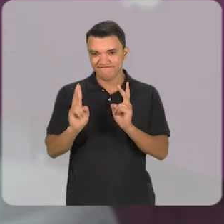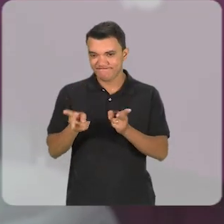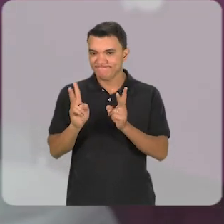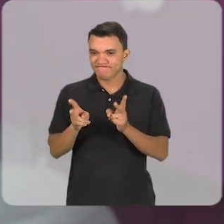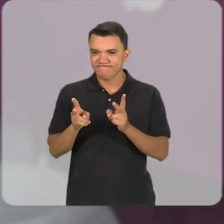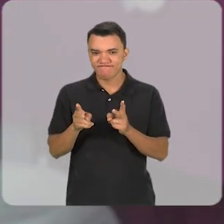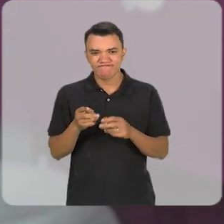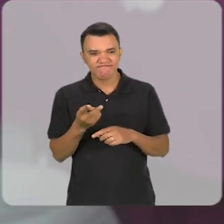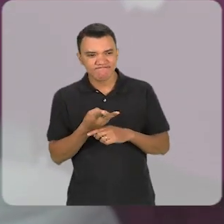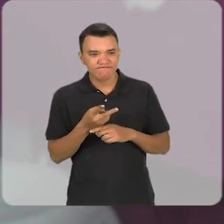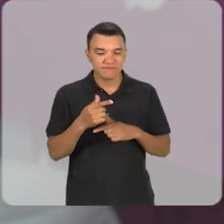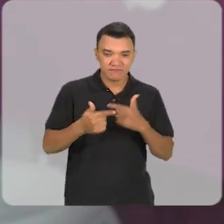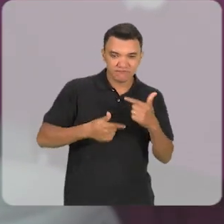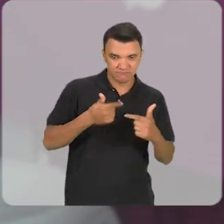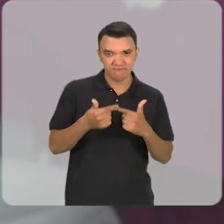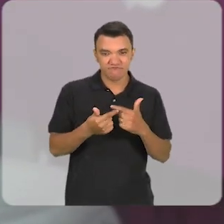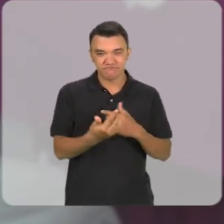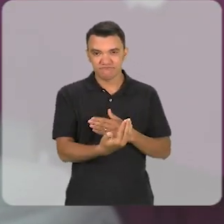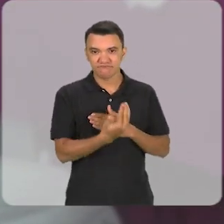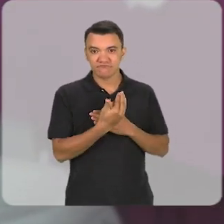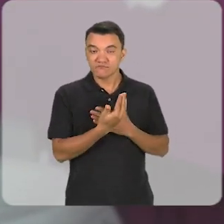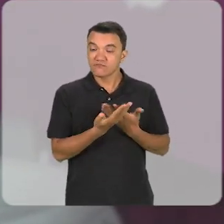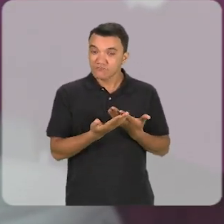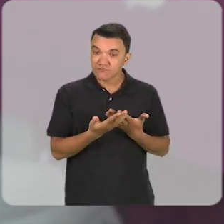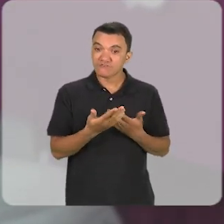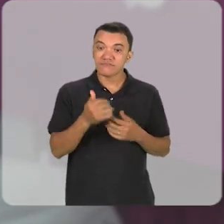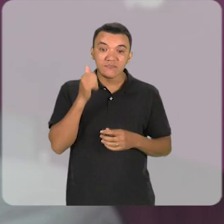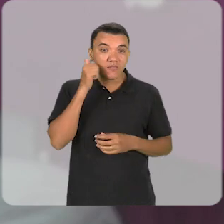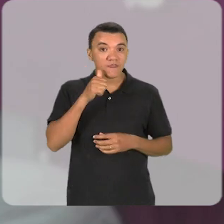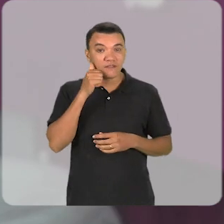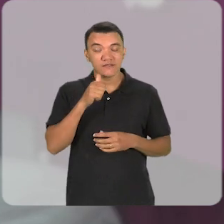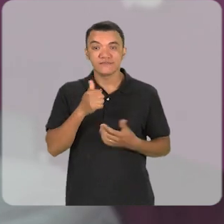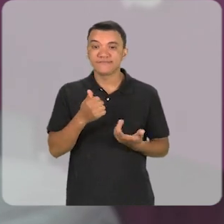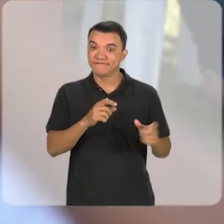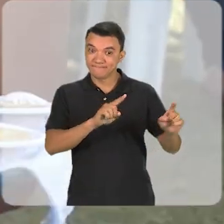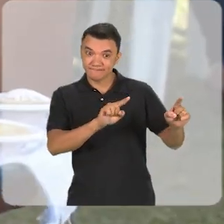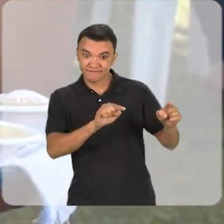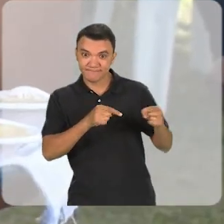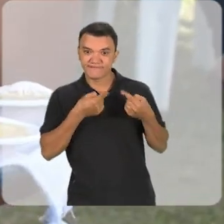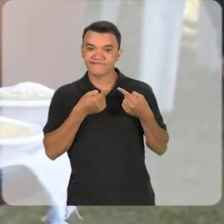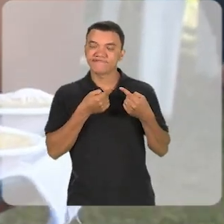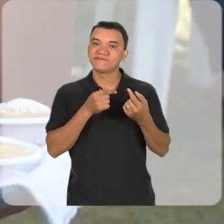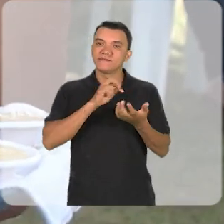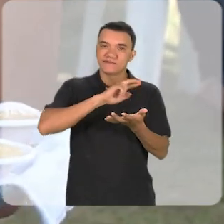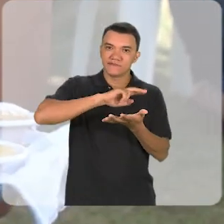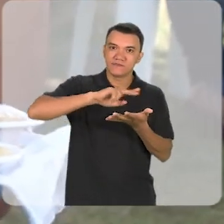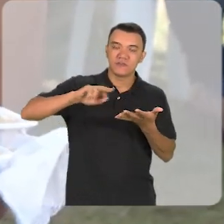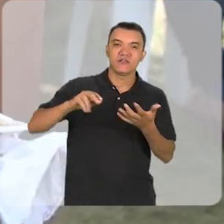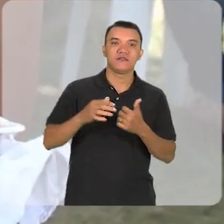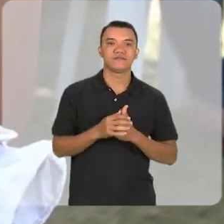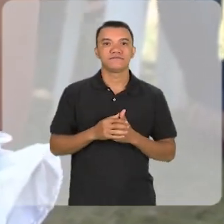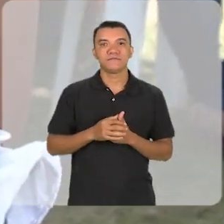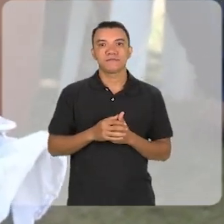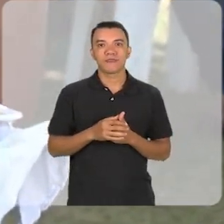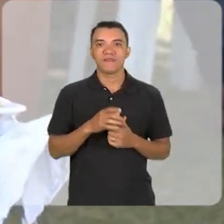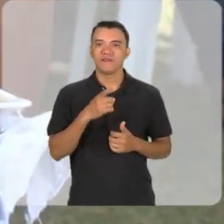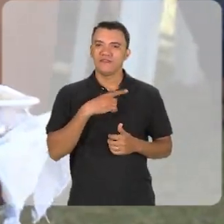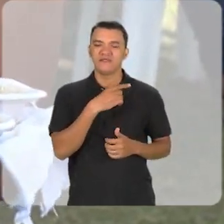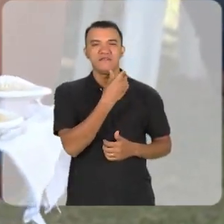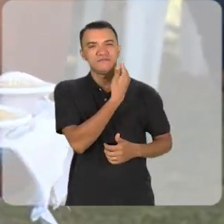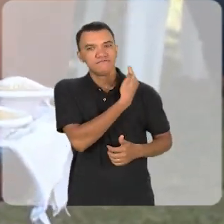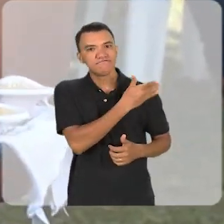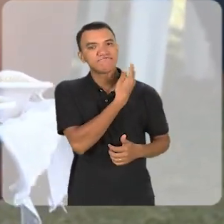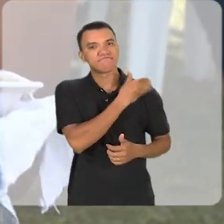busca da sua sobrevivência, essas mulheres também enfrentam uma série de desafios, enfrentam uma série de